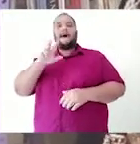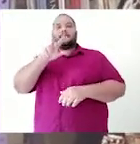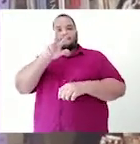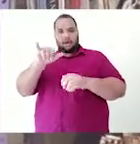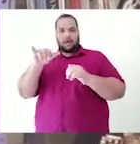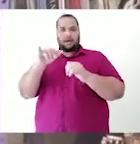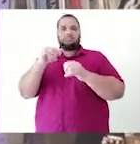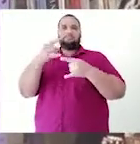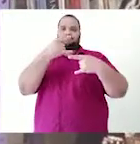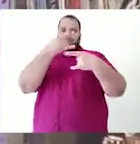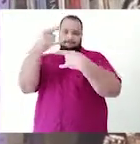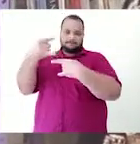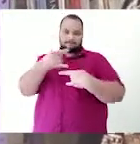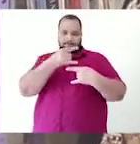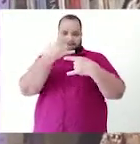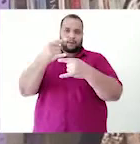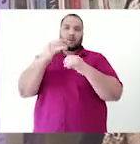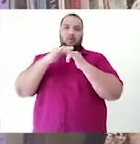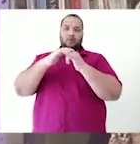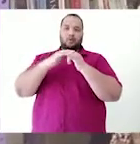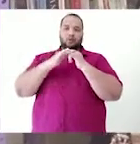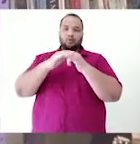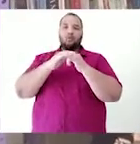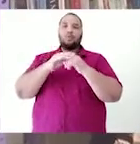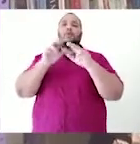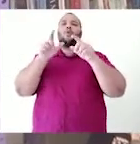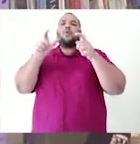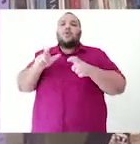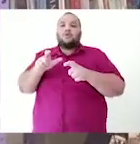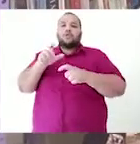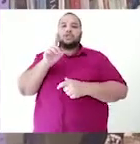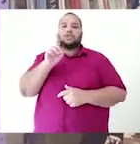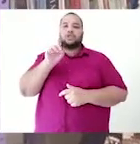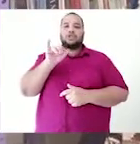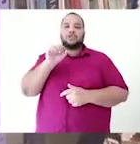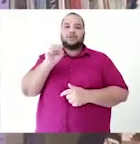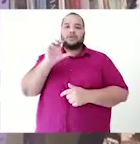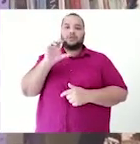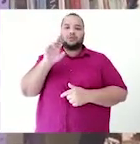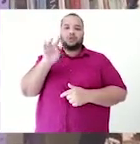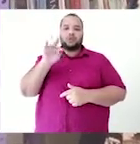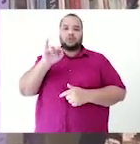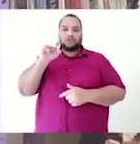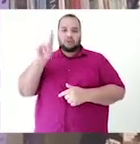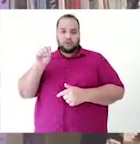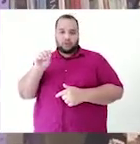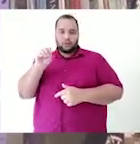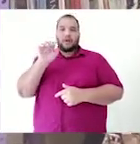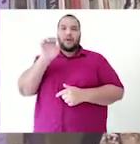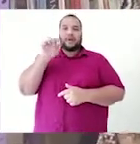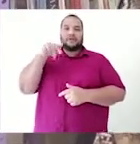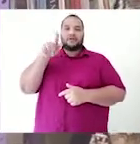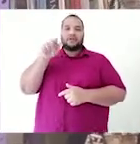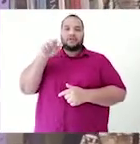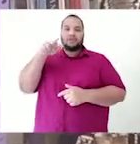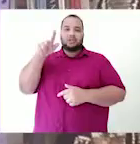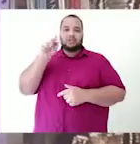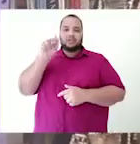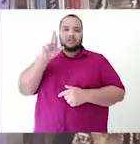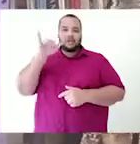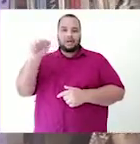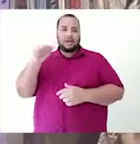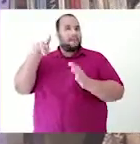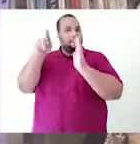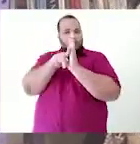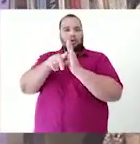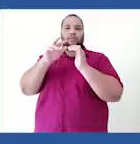à presidência do CREA. Vai ser transmitido ao vivo pelo canal Discutindo Engenharia, tanto no YouTube como